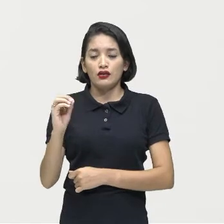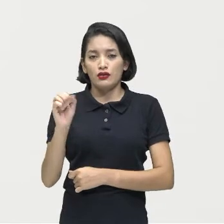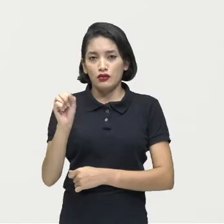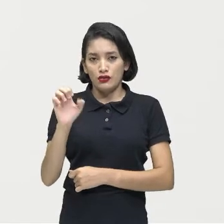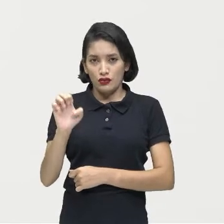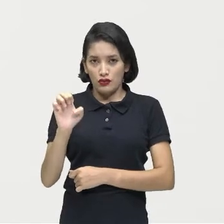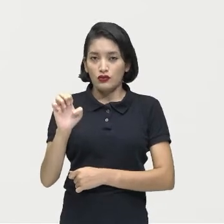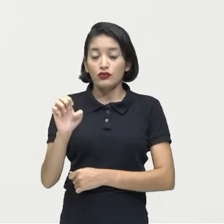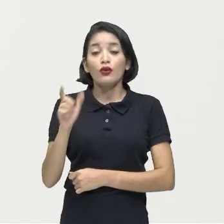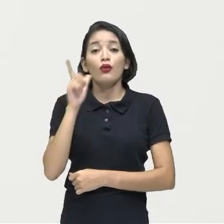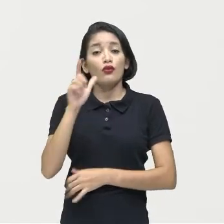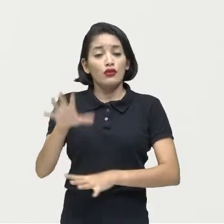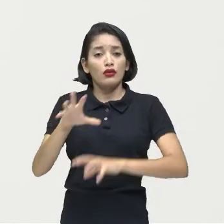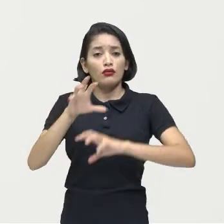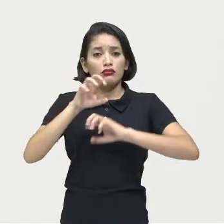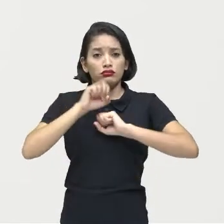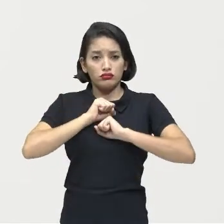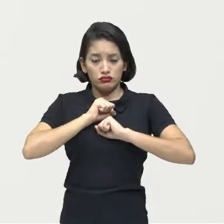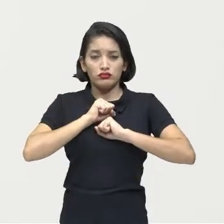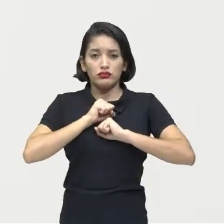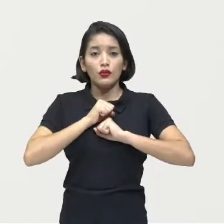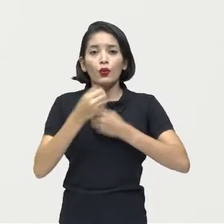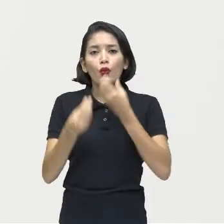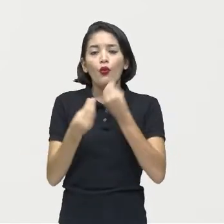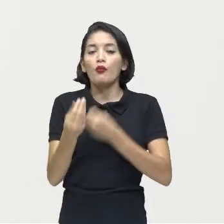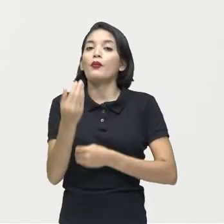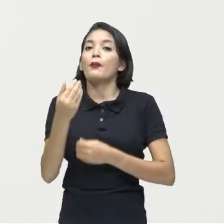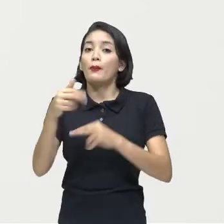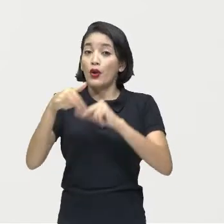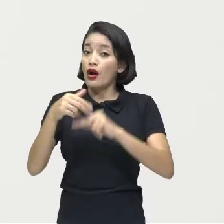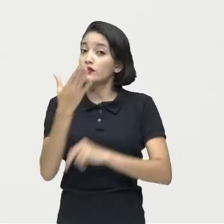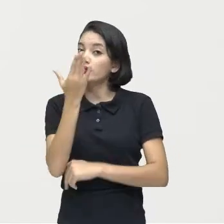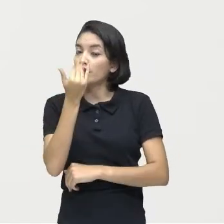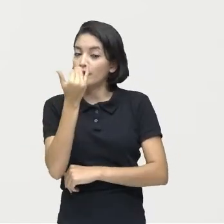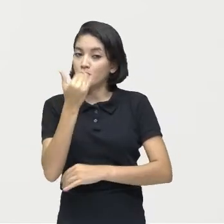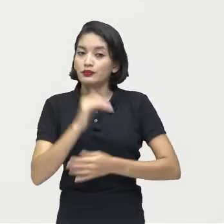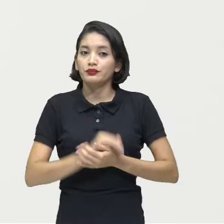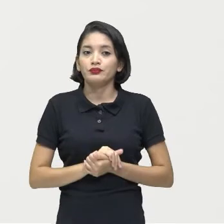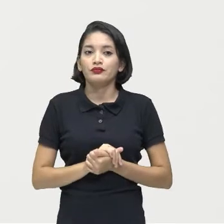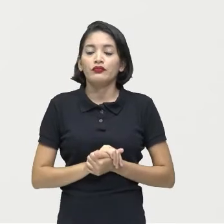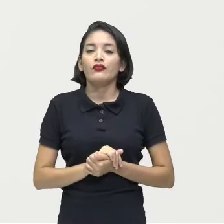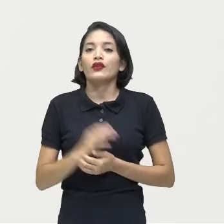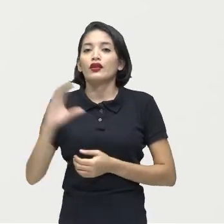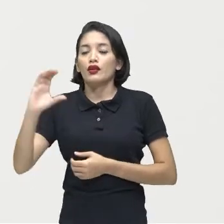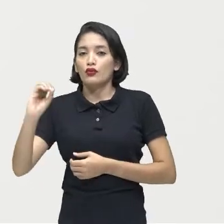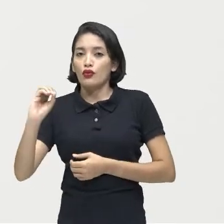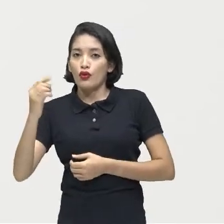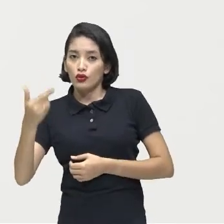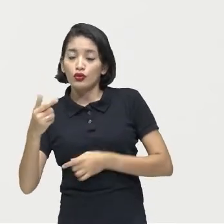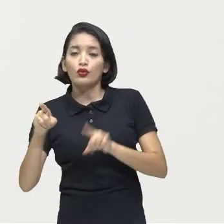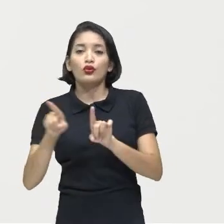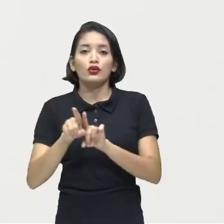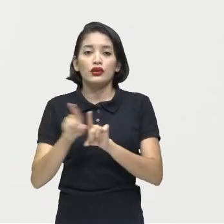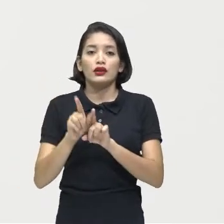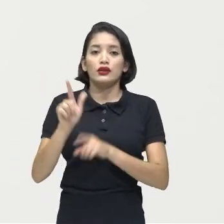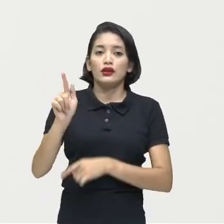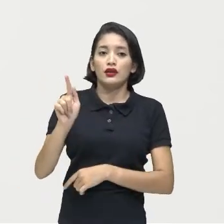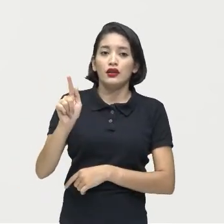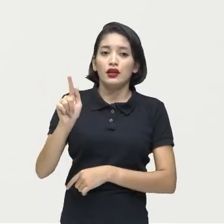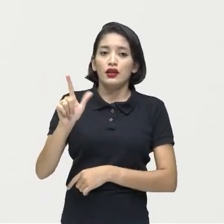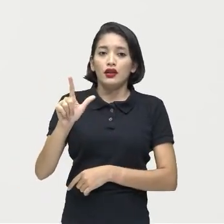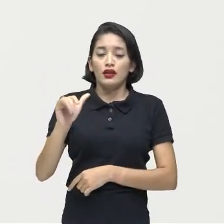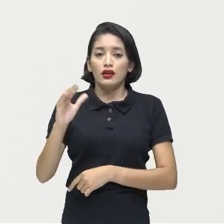consigo absorver através da minha alimentação. Com o oxigênio e com a glicose, eu consigo realizar a